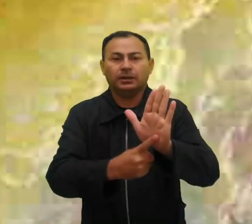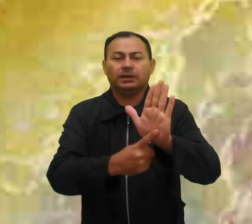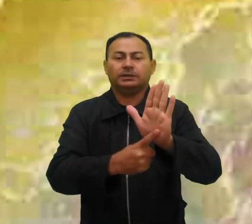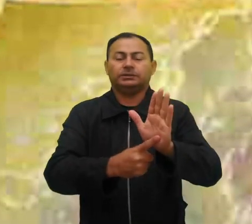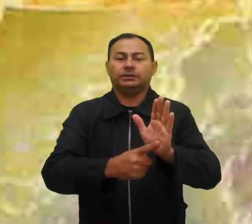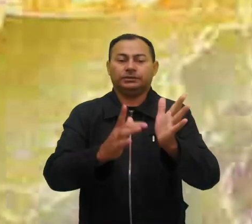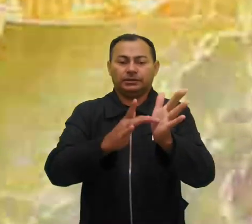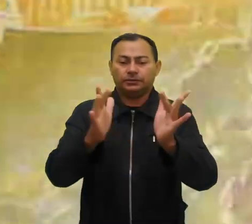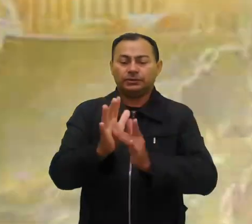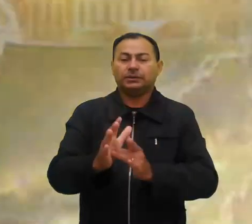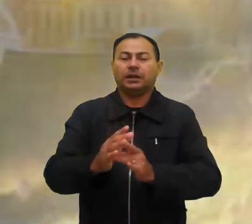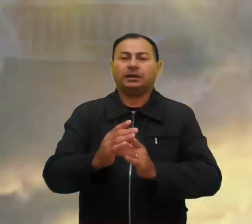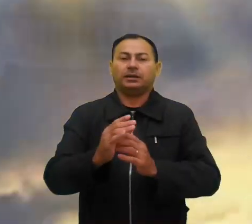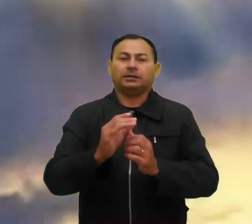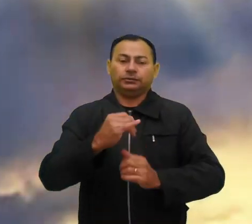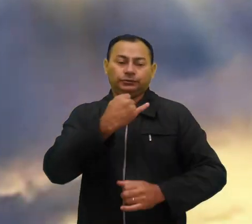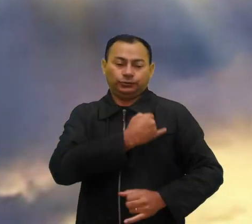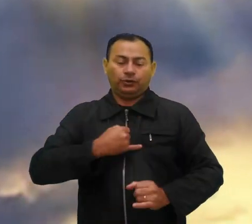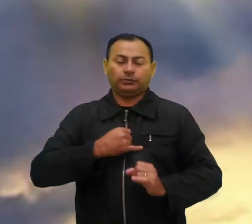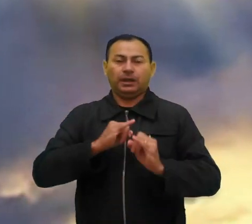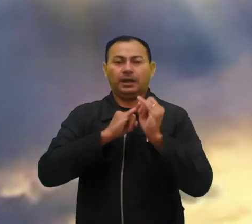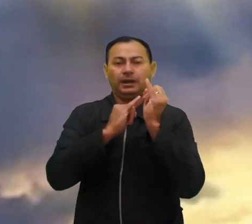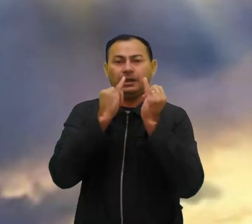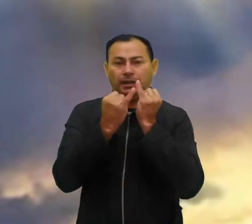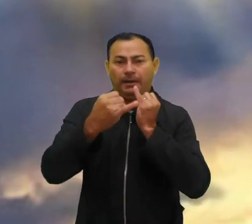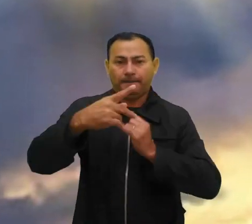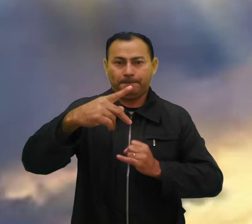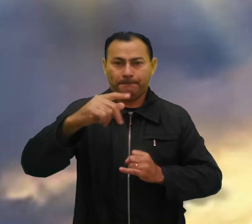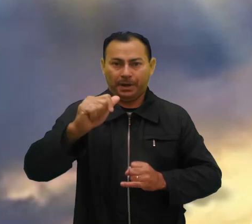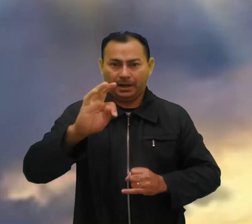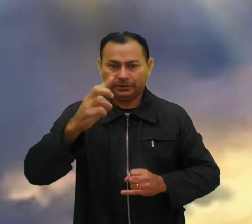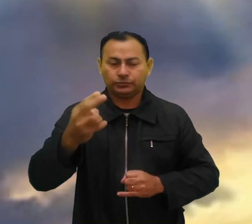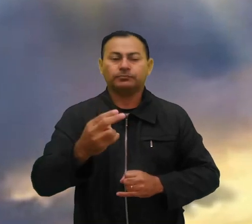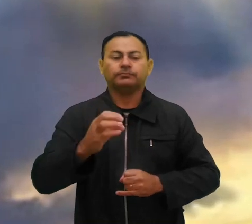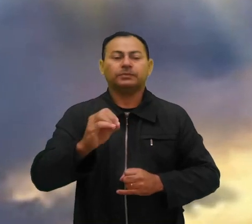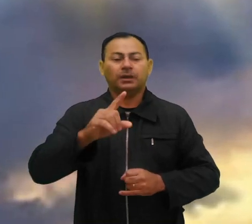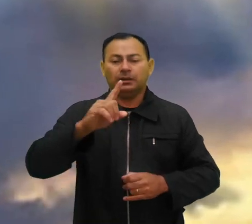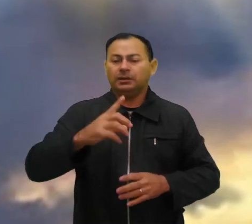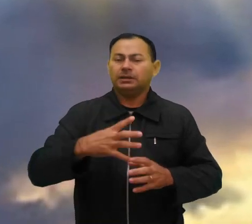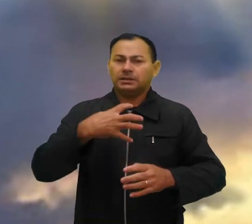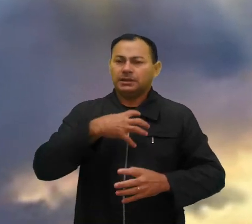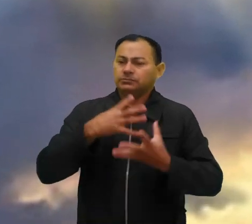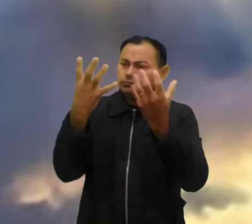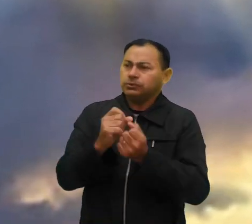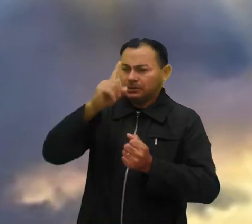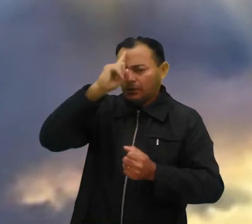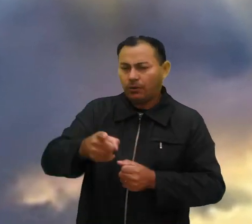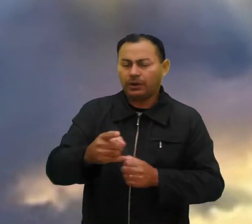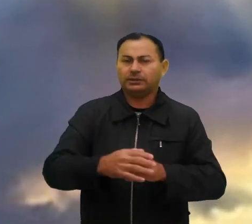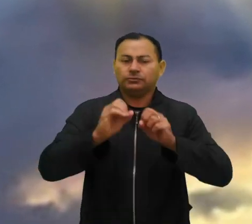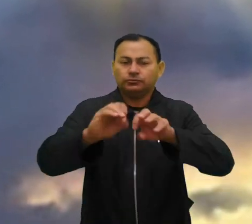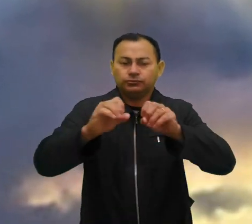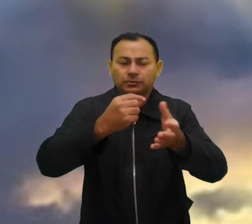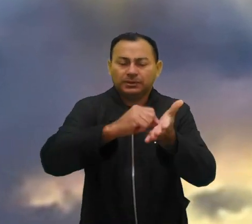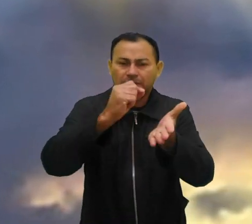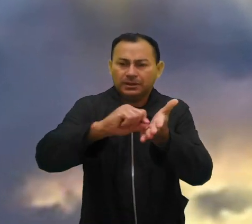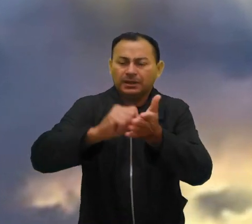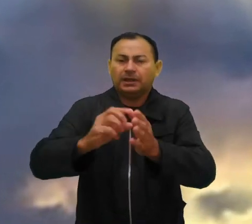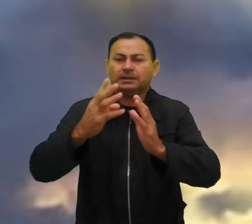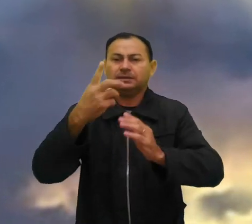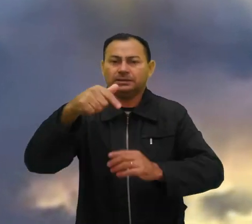João na ilha de Patmos. Ele recebeu a ordem para escrever esta revelação para as 7 igrejas espalhadas na Ásia